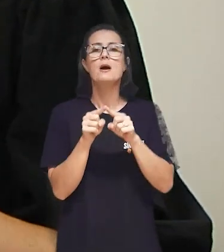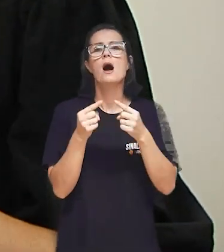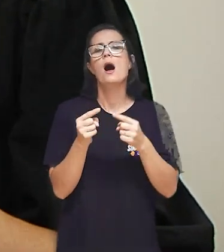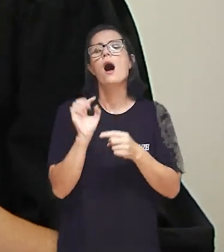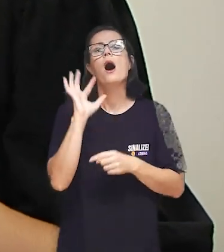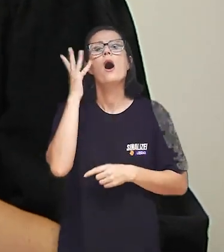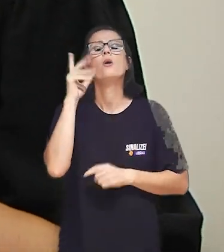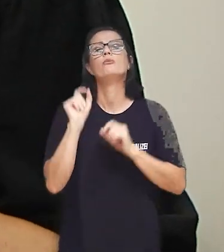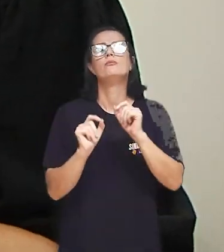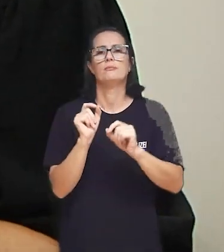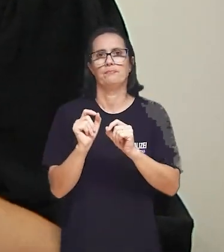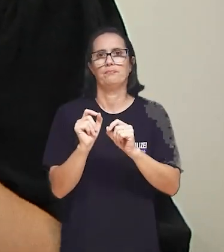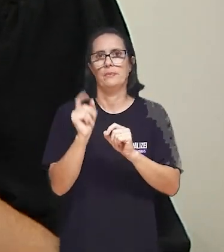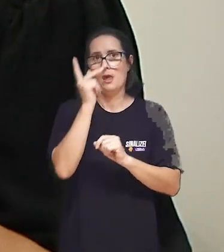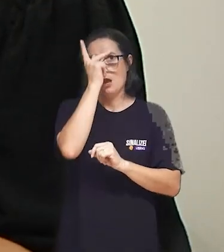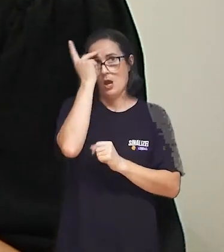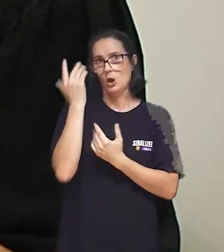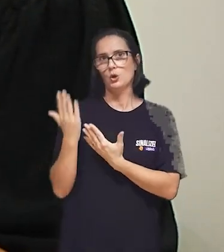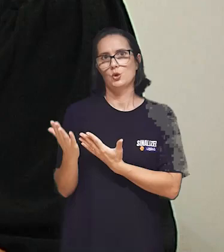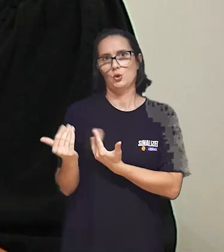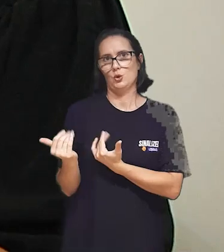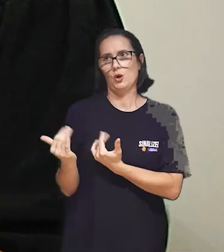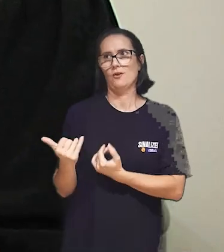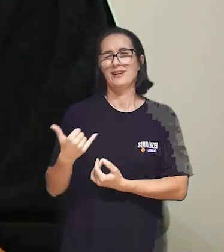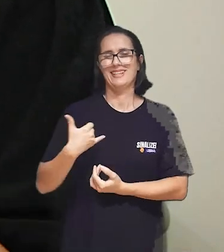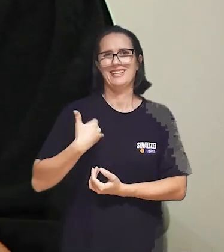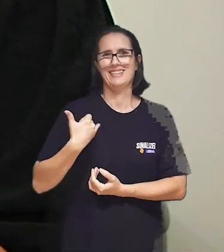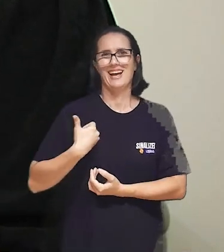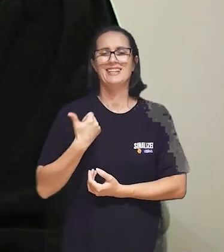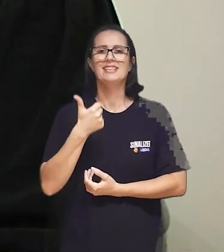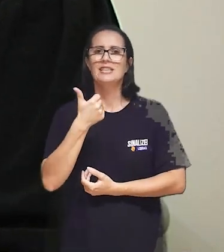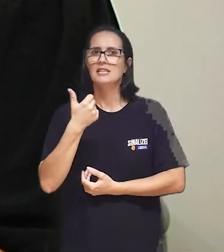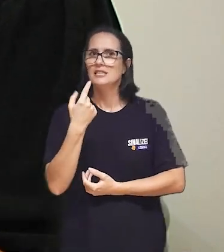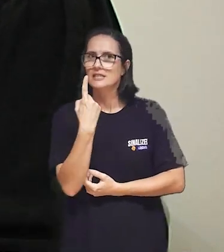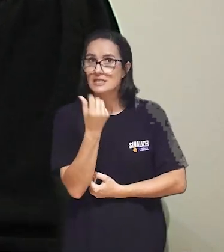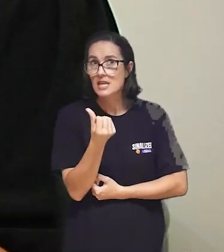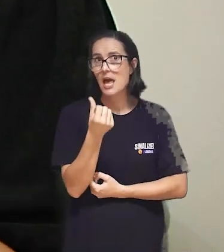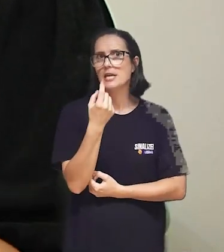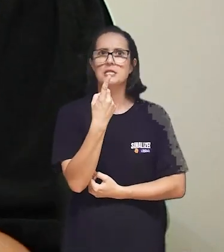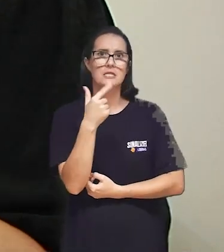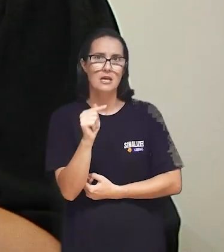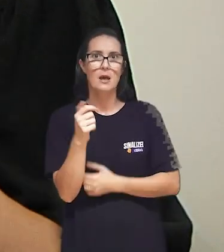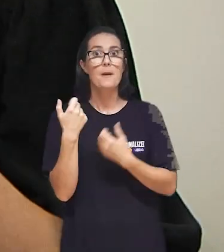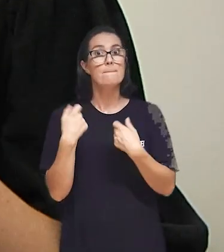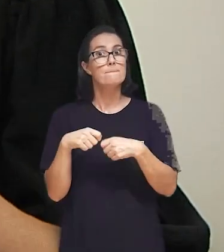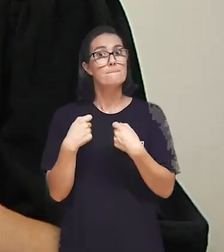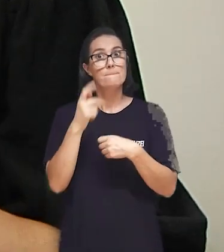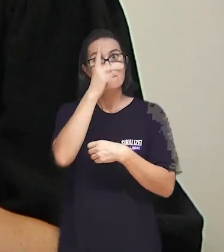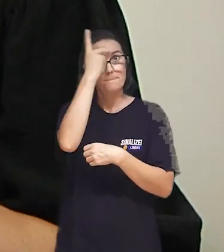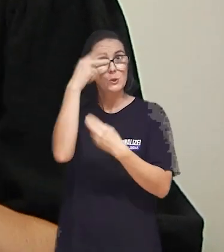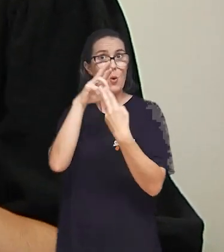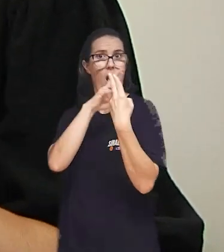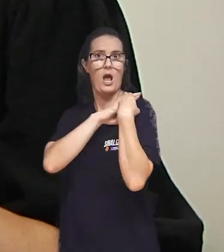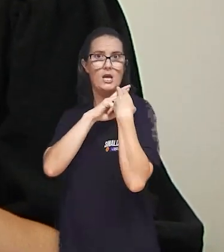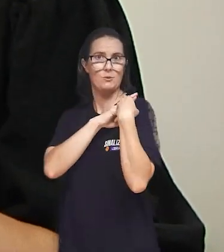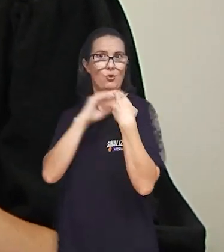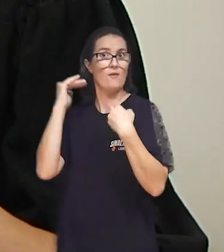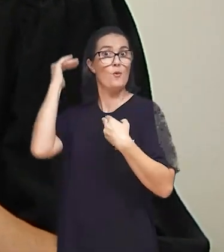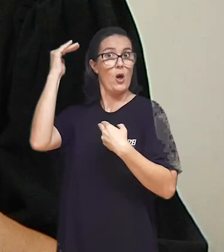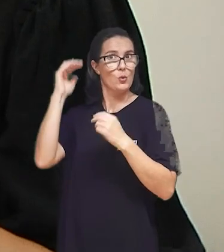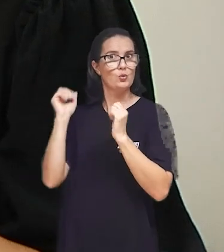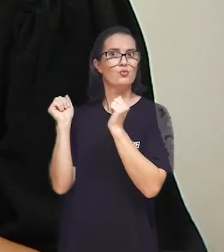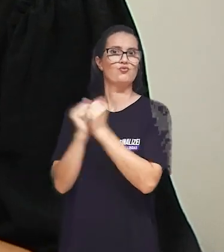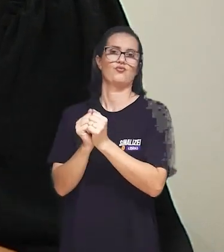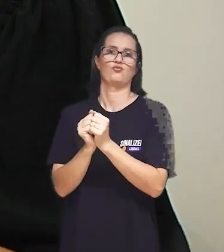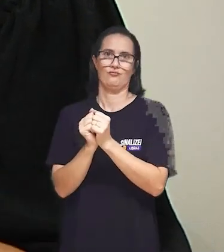que acontece? O jovem de 16 e de 17 anos, ele precisa estar acompanhado do seu responsável